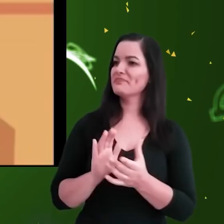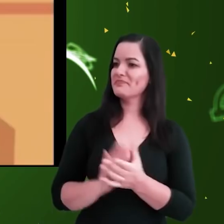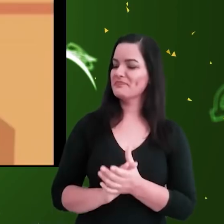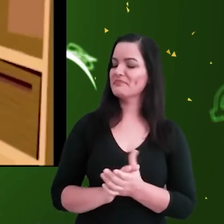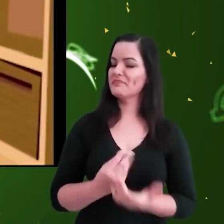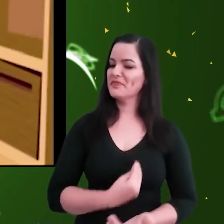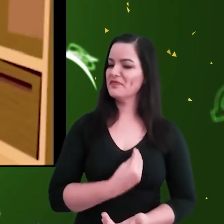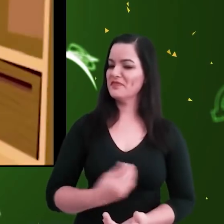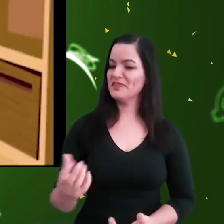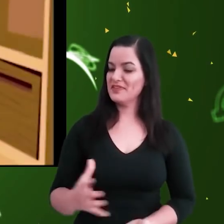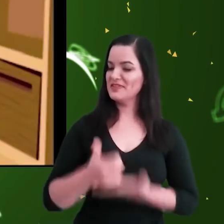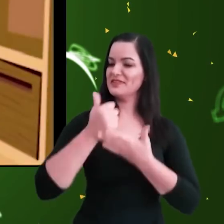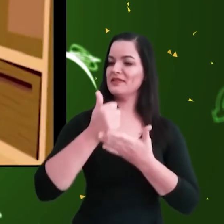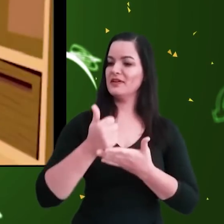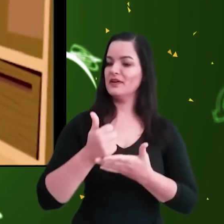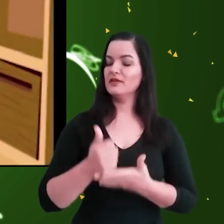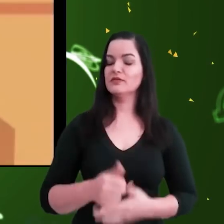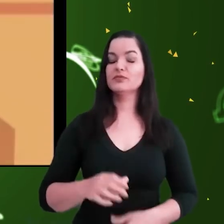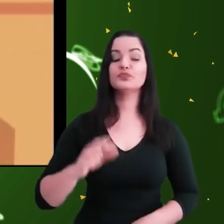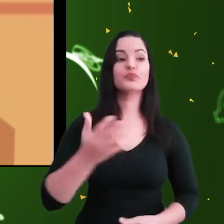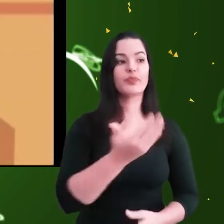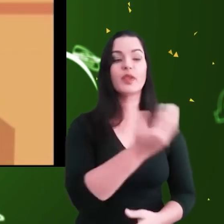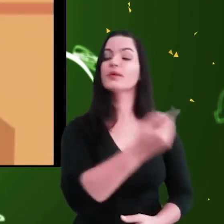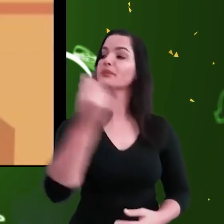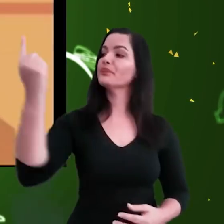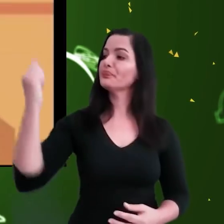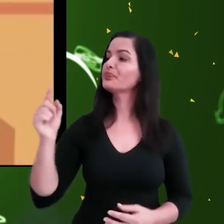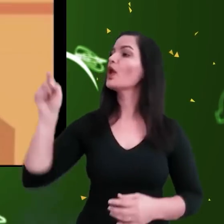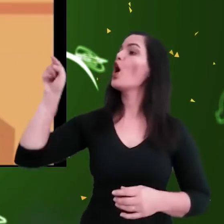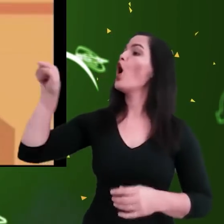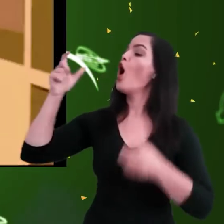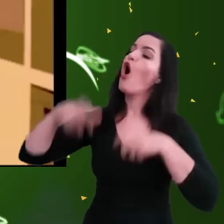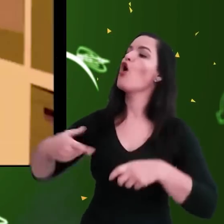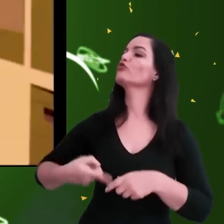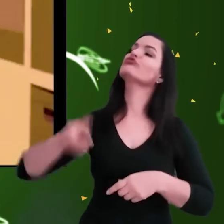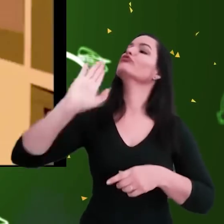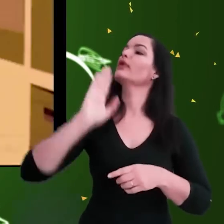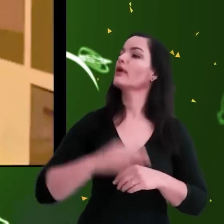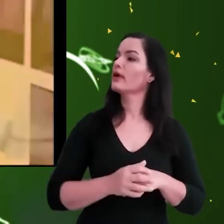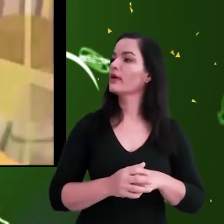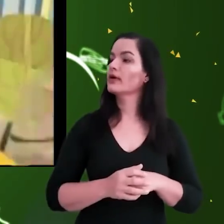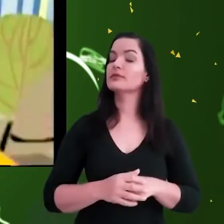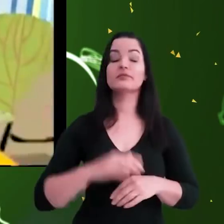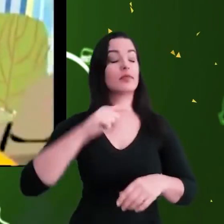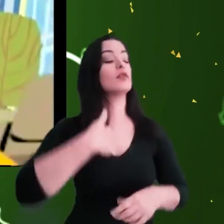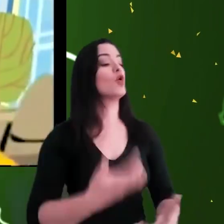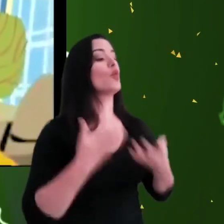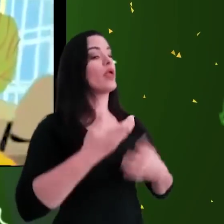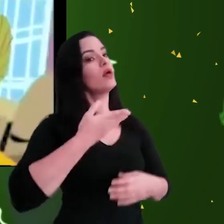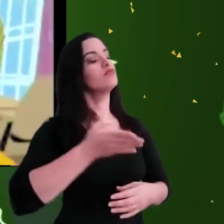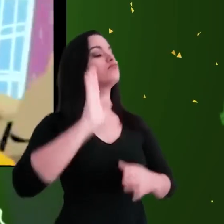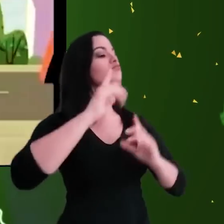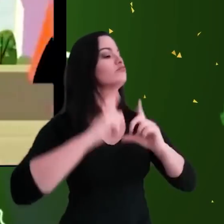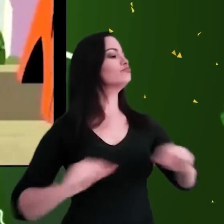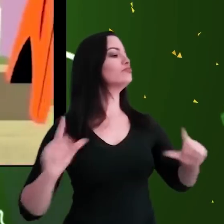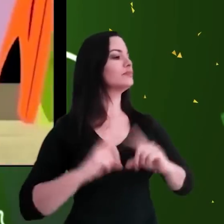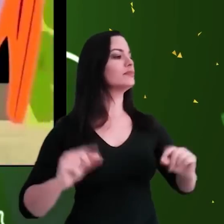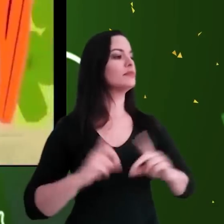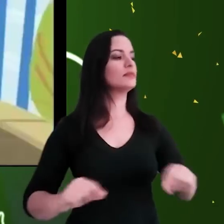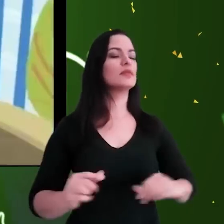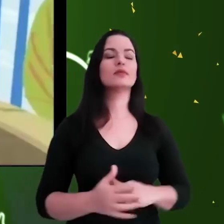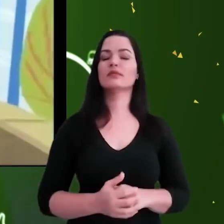o Japão. Isso vai sair caro, hein? Vai pelo túnel que é mais rápido. Bom, Japão, lá vamos nós!